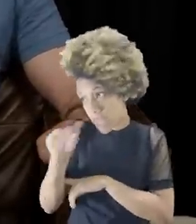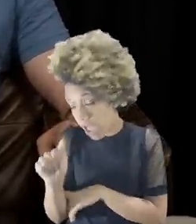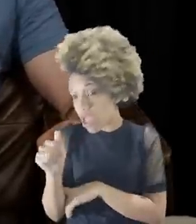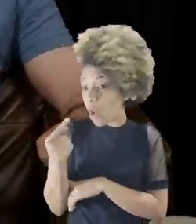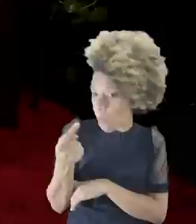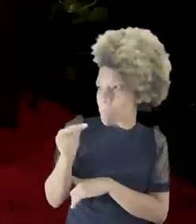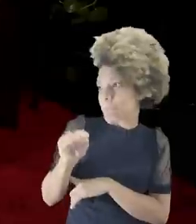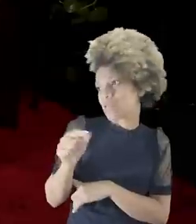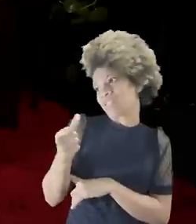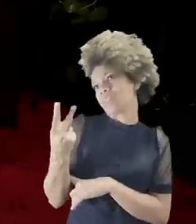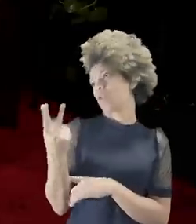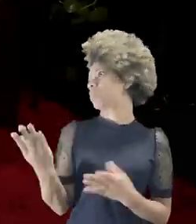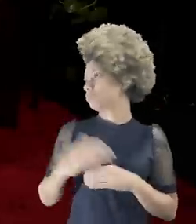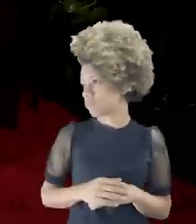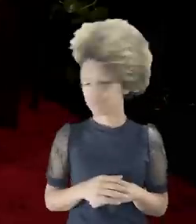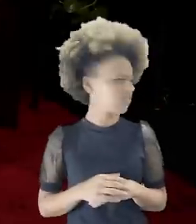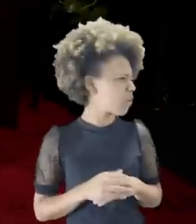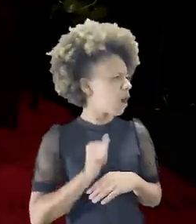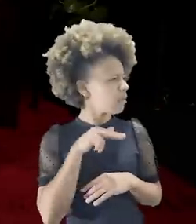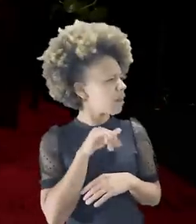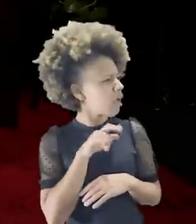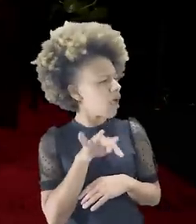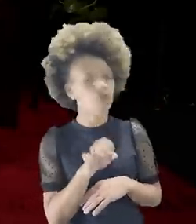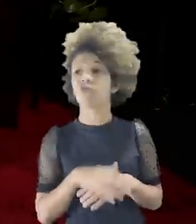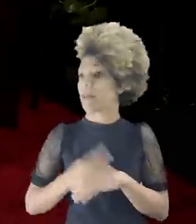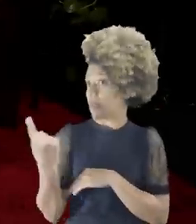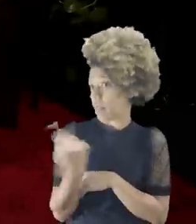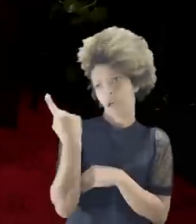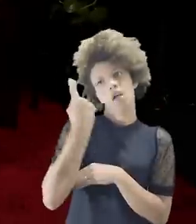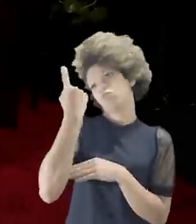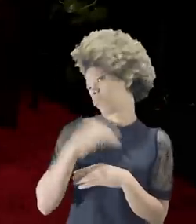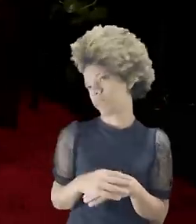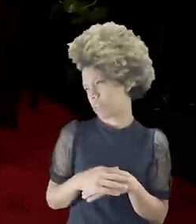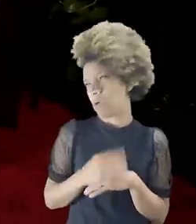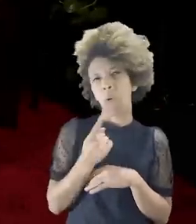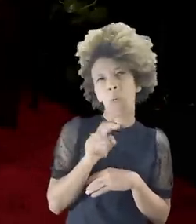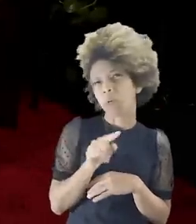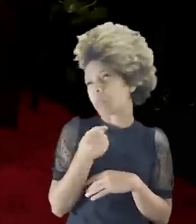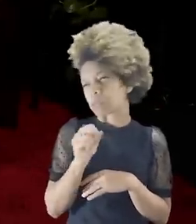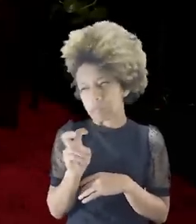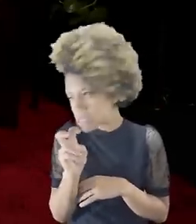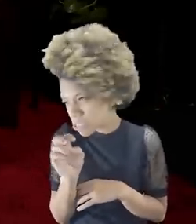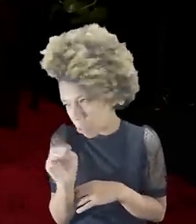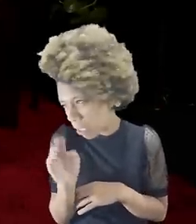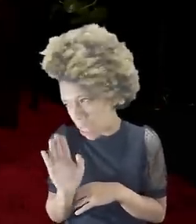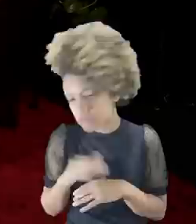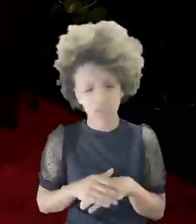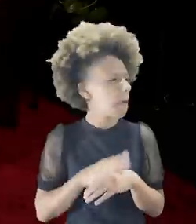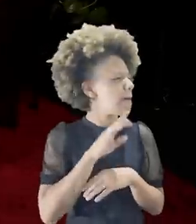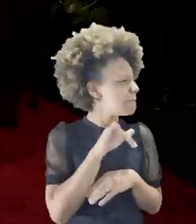1,62 imagina o Alien Everson tinha tipo esse cara porque antes devia ter um mérito e sim